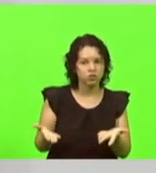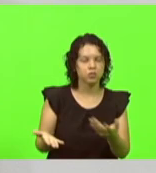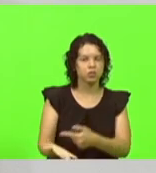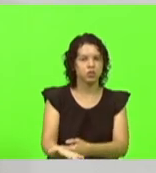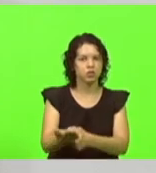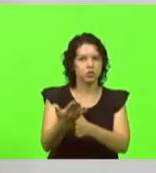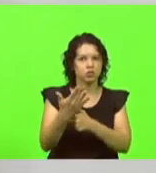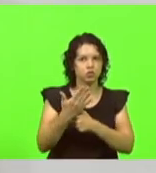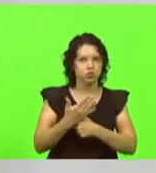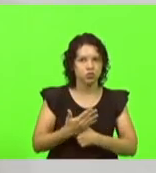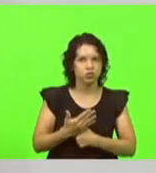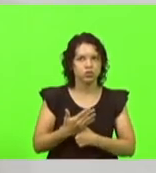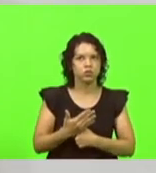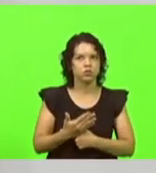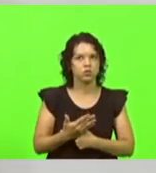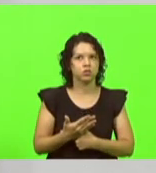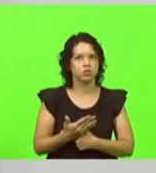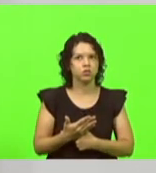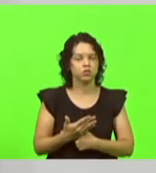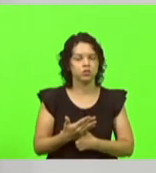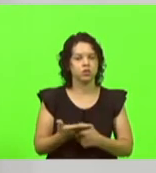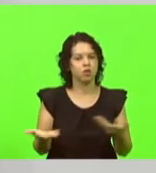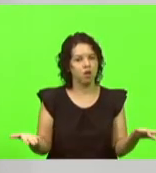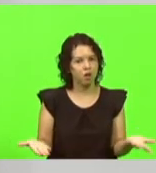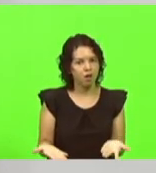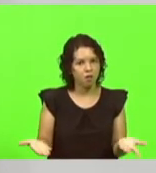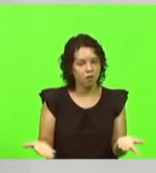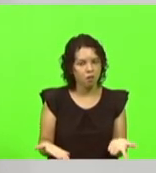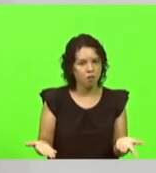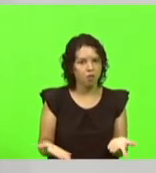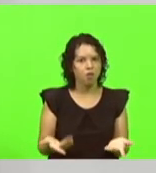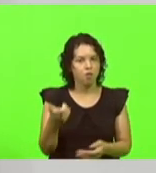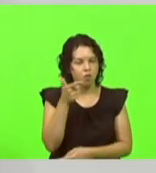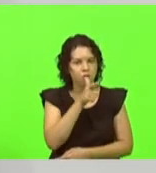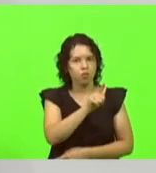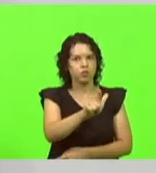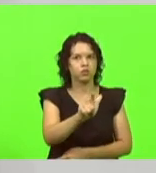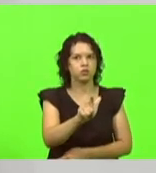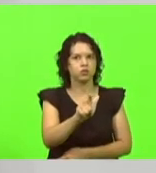chegar neste momento. E início